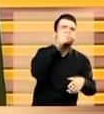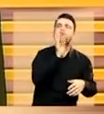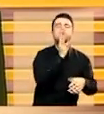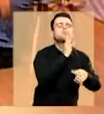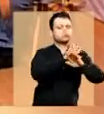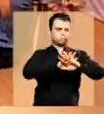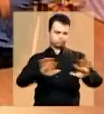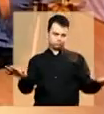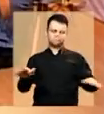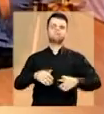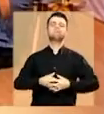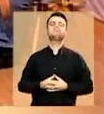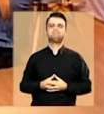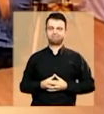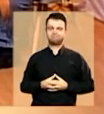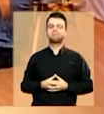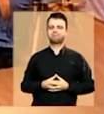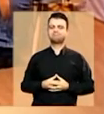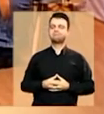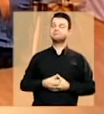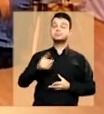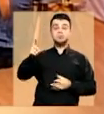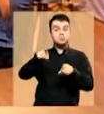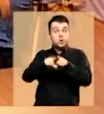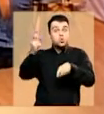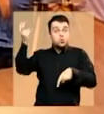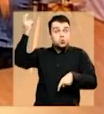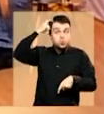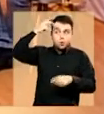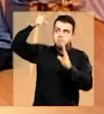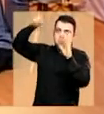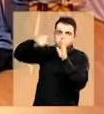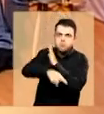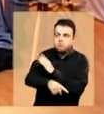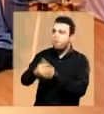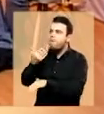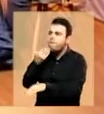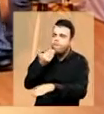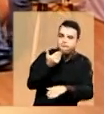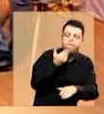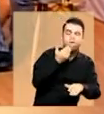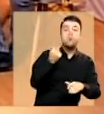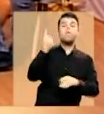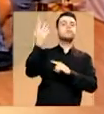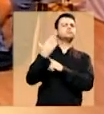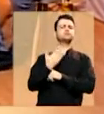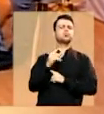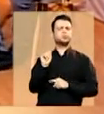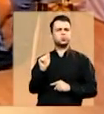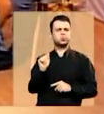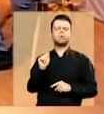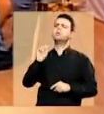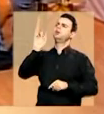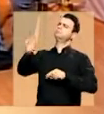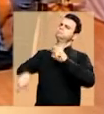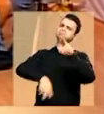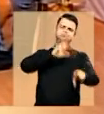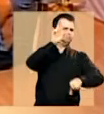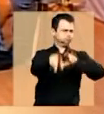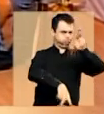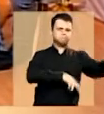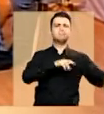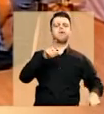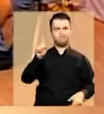aquele destino. Uma imersão na cultura daquele lugar. Exato. E com um benefício, né? Ele traz algum benefício. Traz muitos